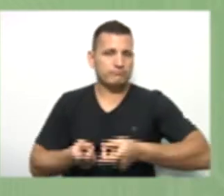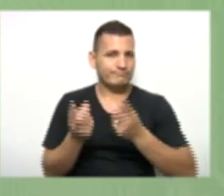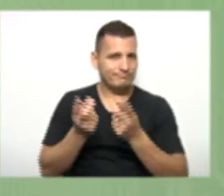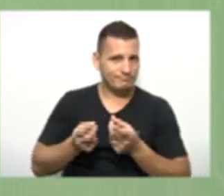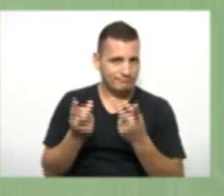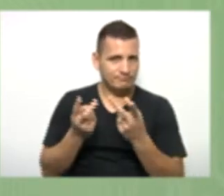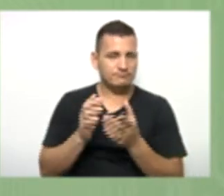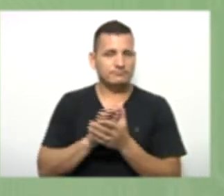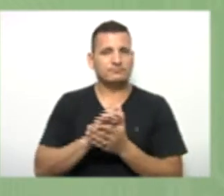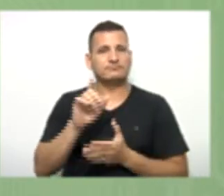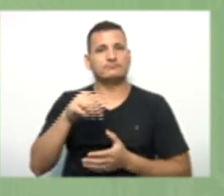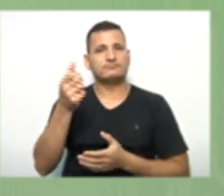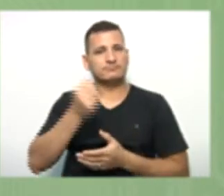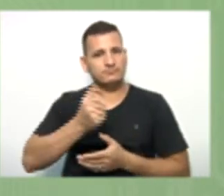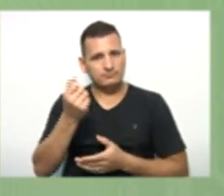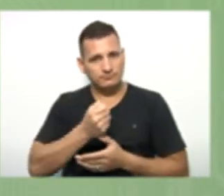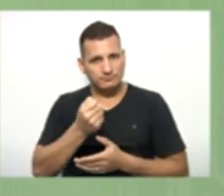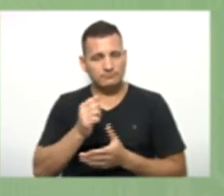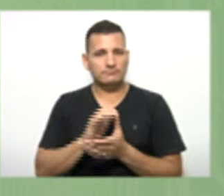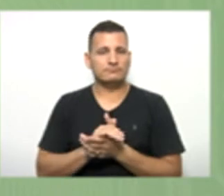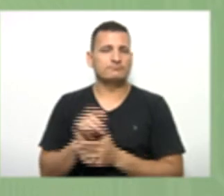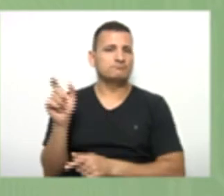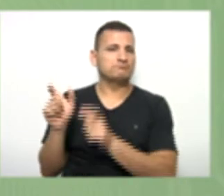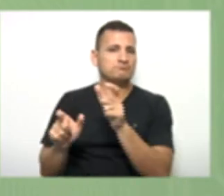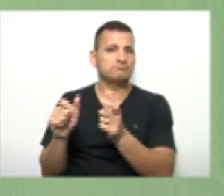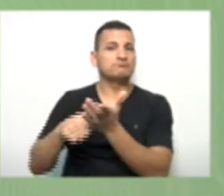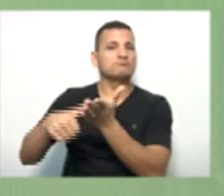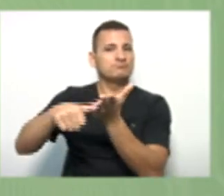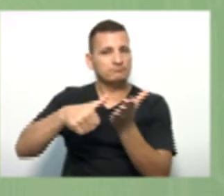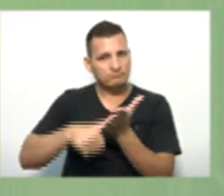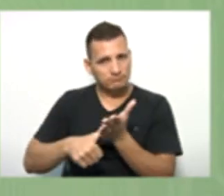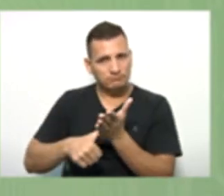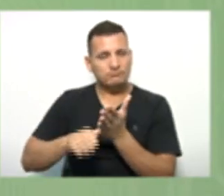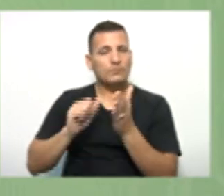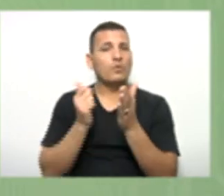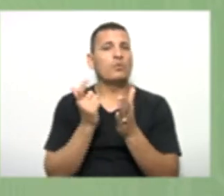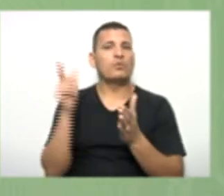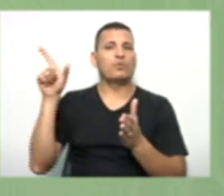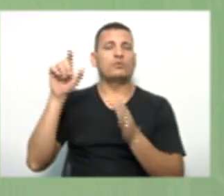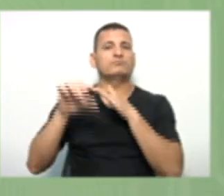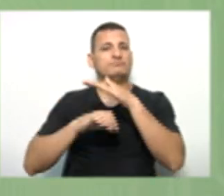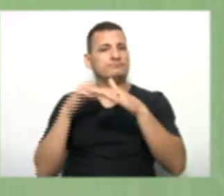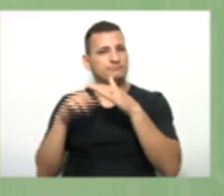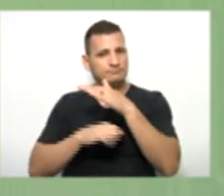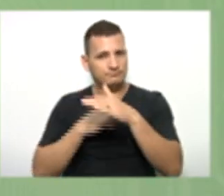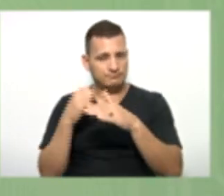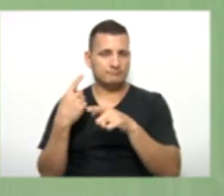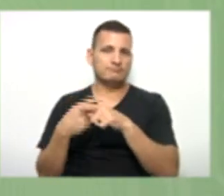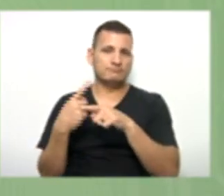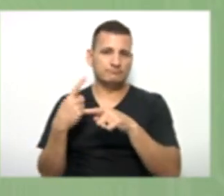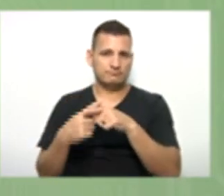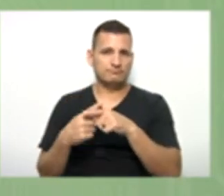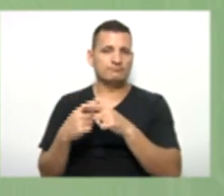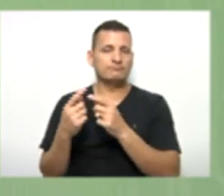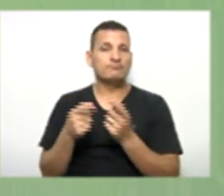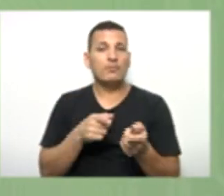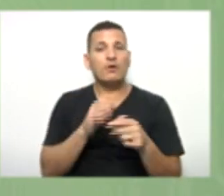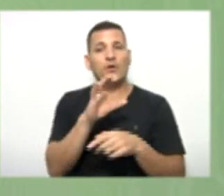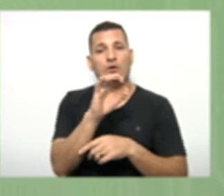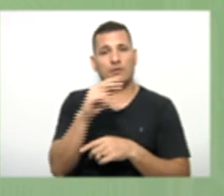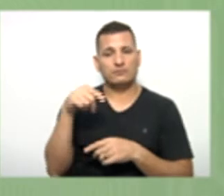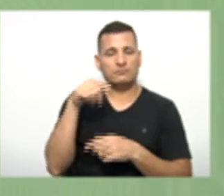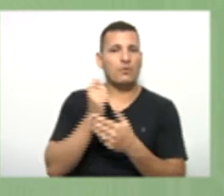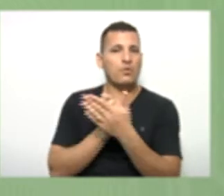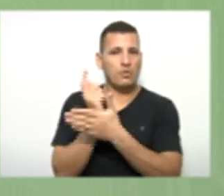leite, né, dos cooperados e dos não cooperados que foram necessários. Posteriormente, nós temos as despesas, que